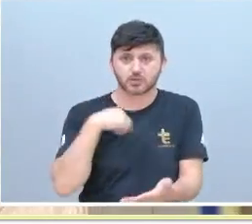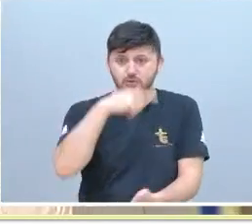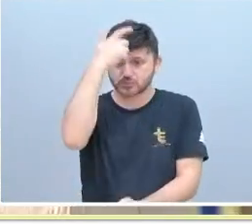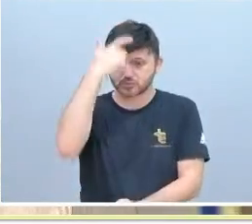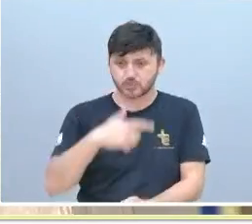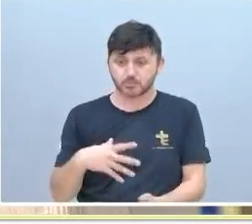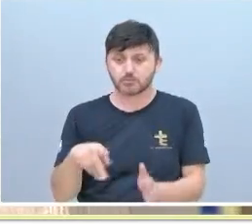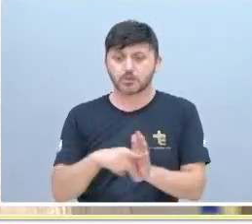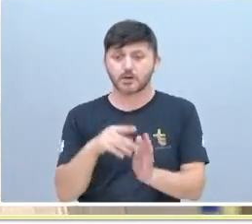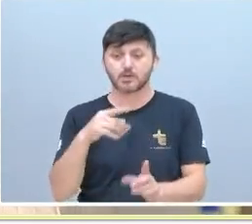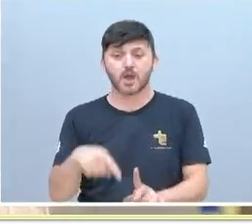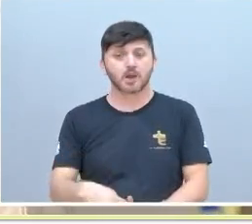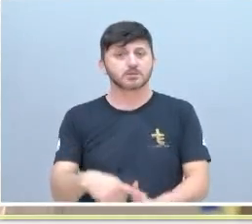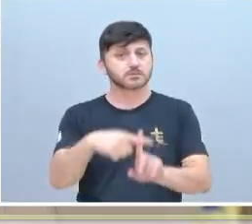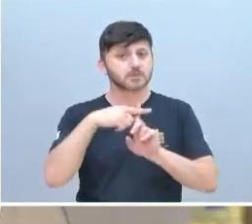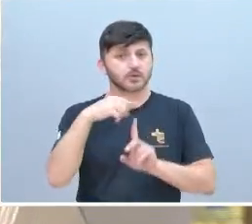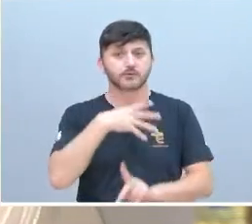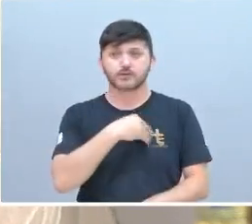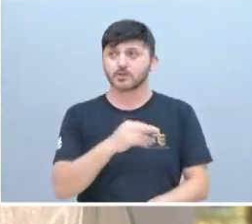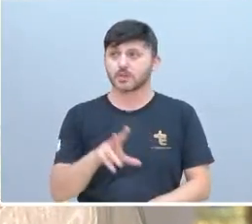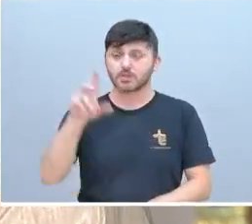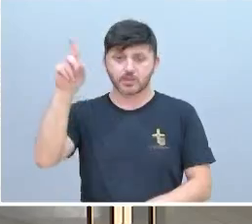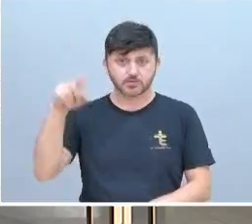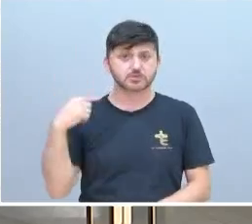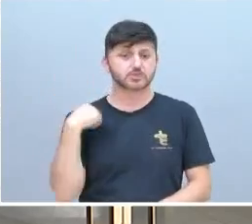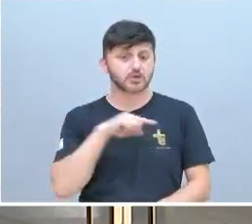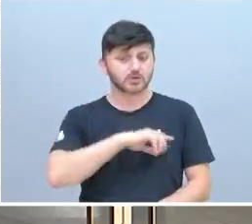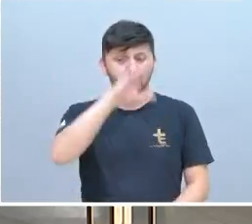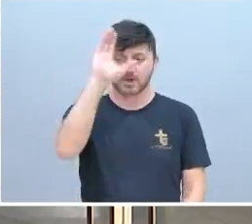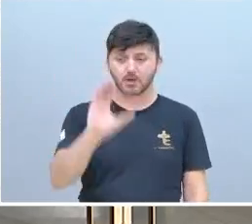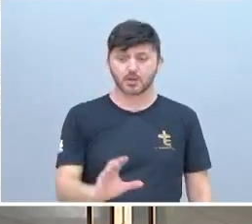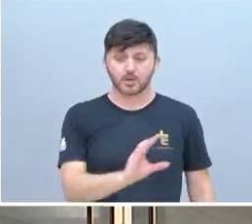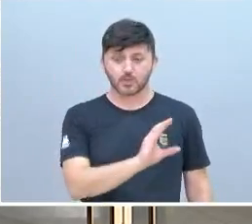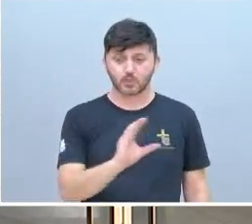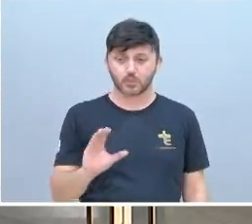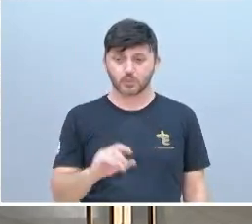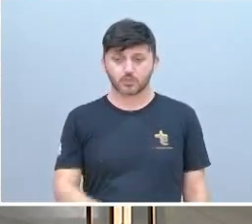que somos cristãos, católicos.